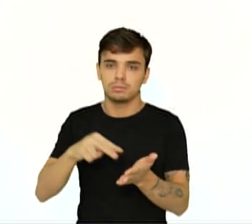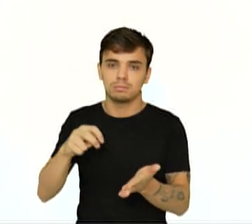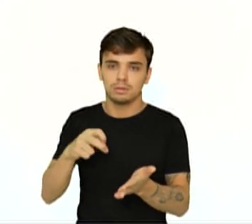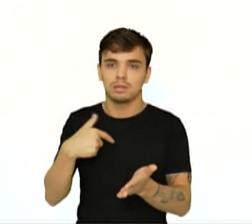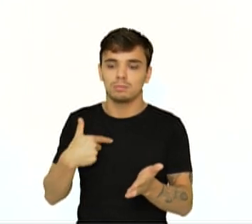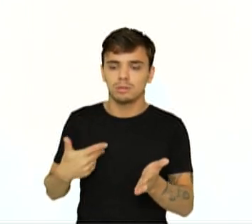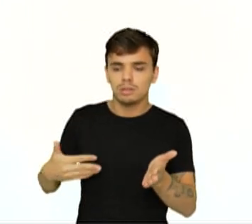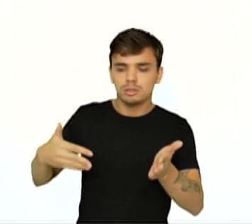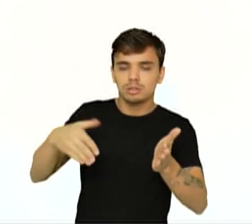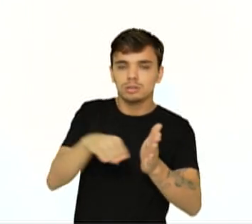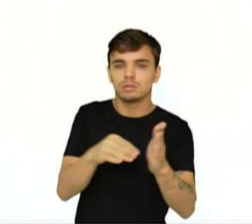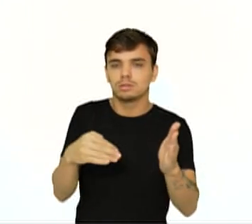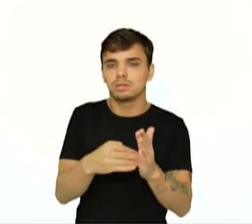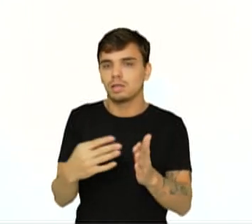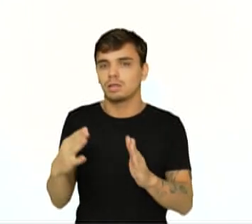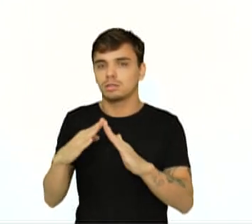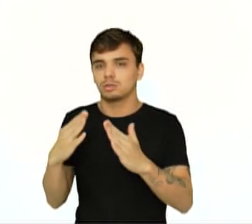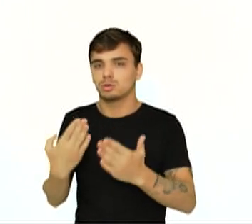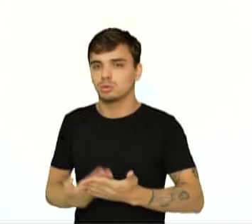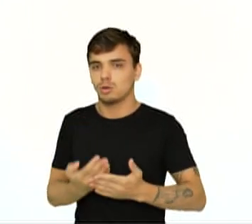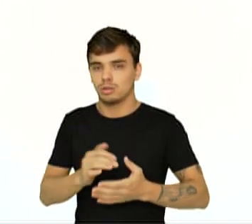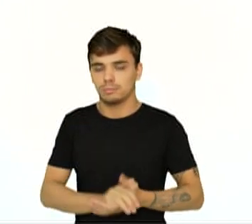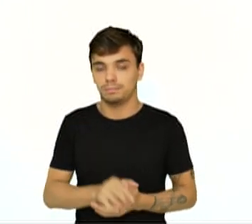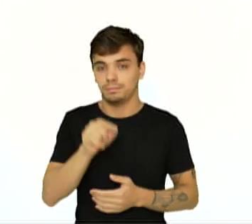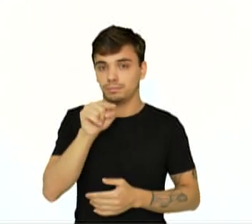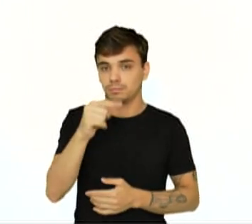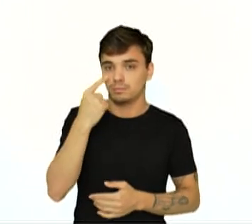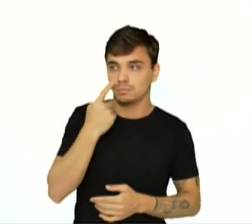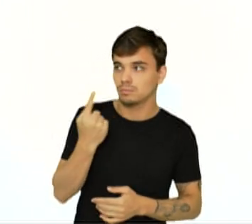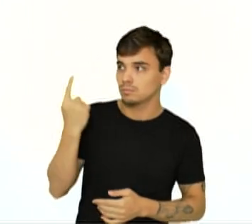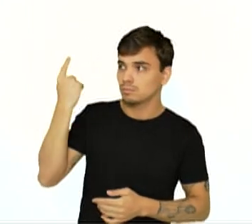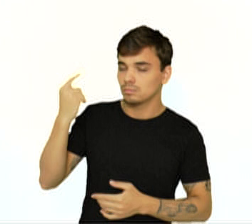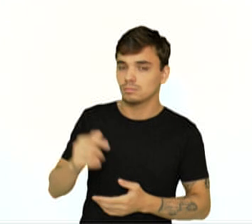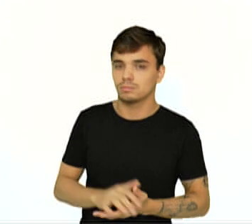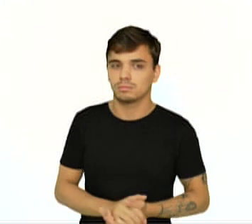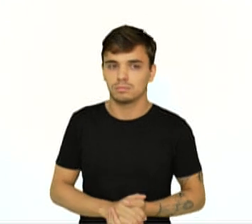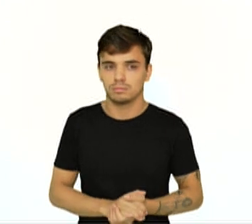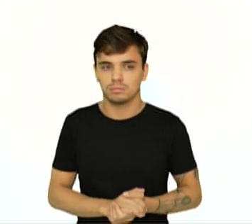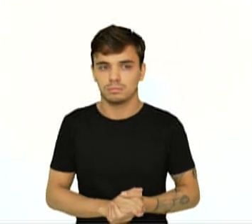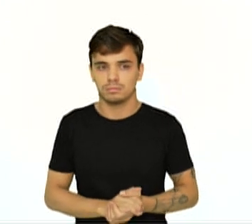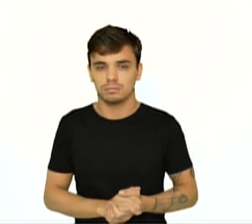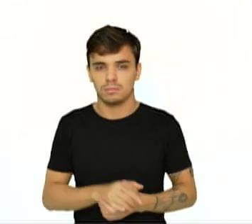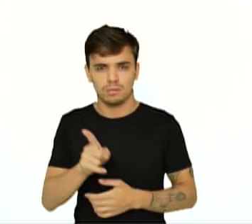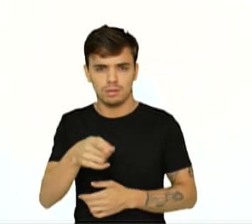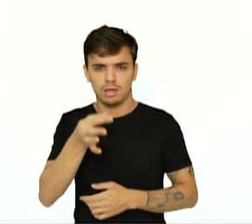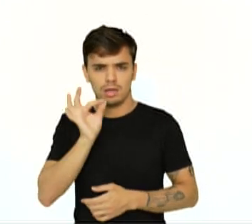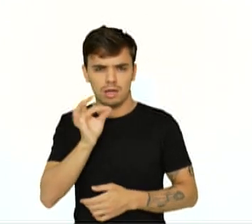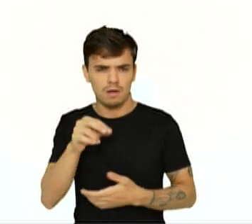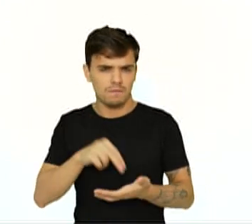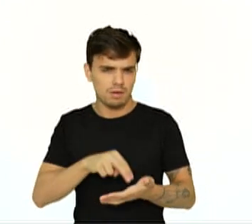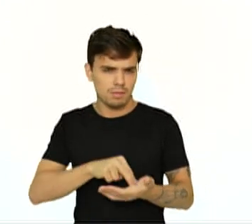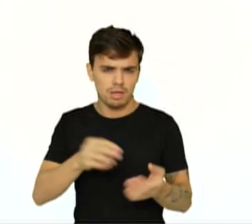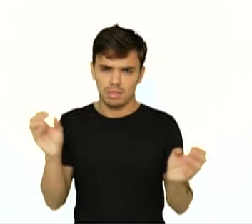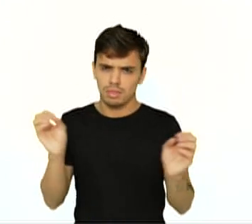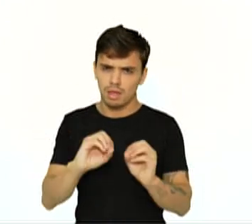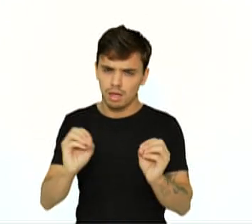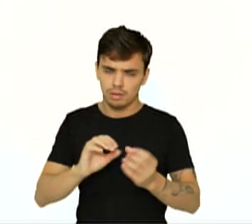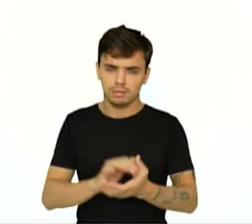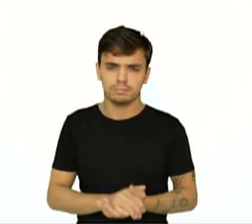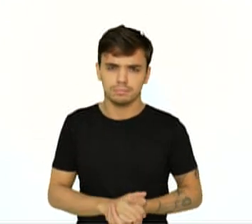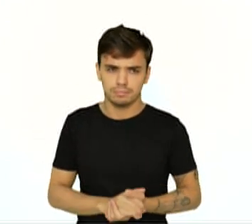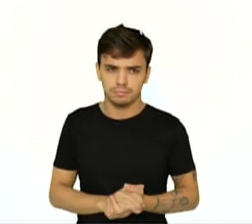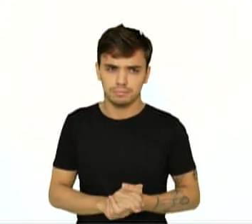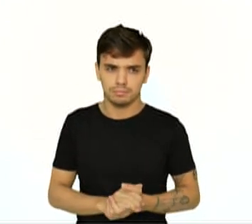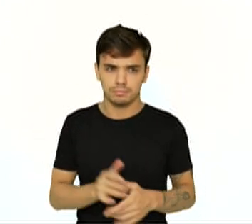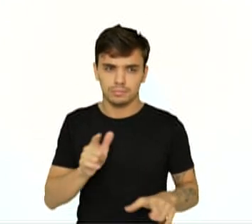escuela. Tu, A, omites el desayuno, não toma o café da manhã, não tienes tempo e tampouco hambre, você